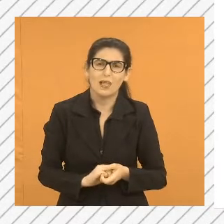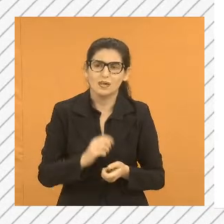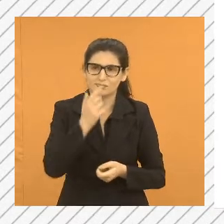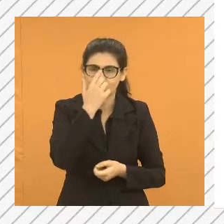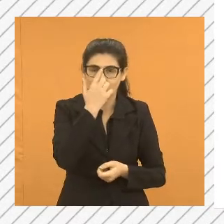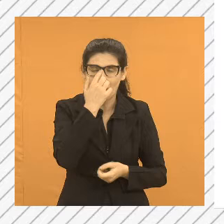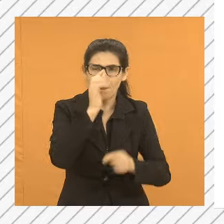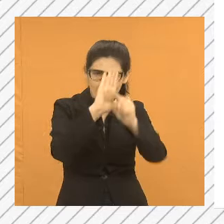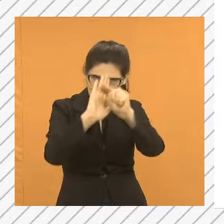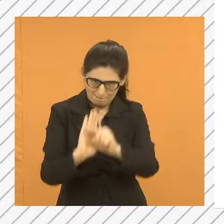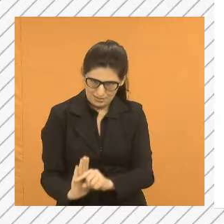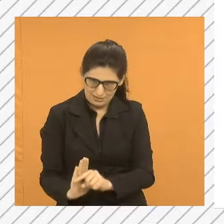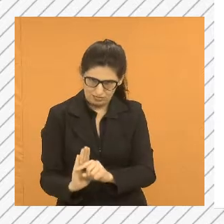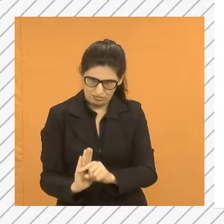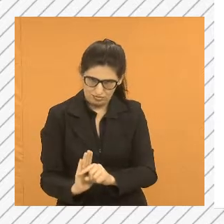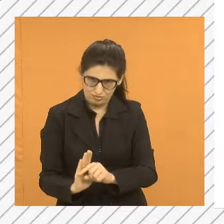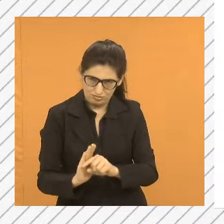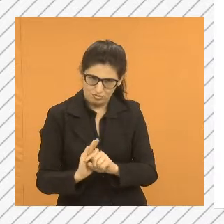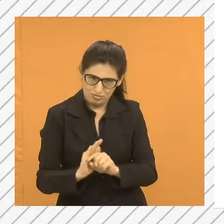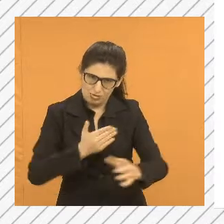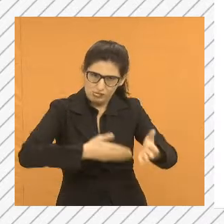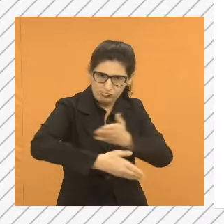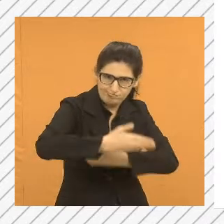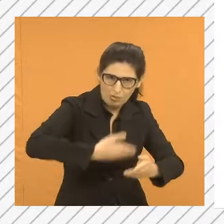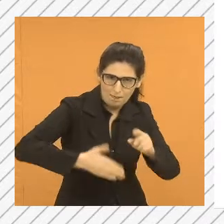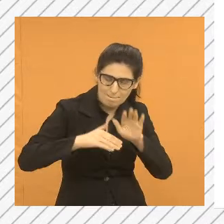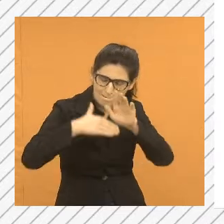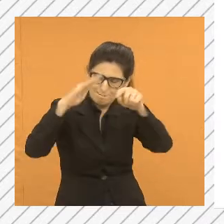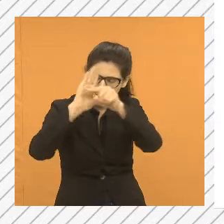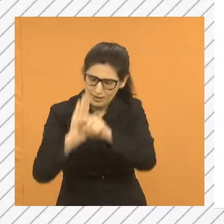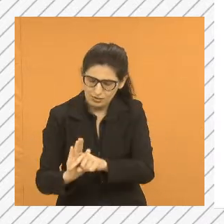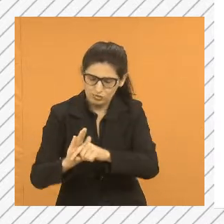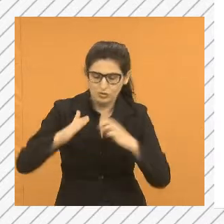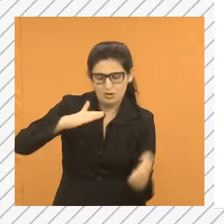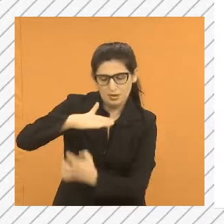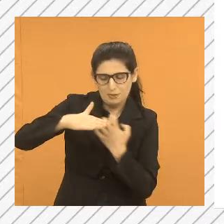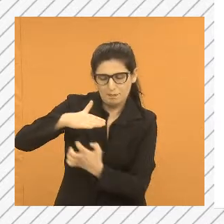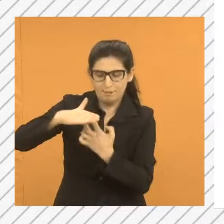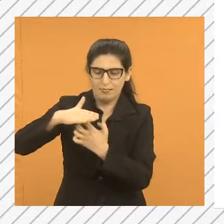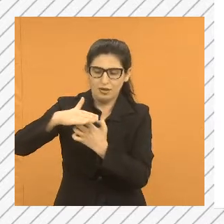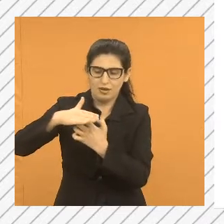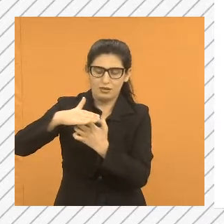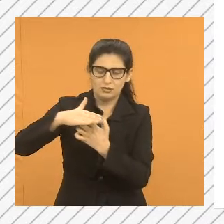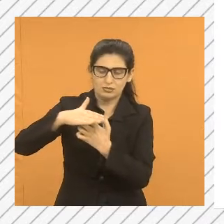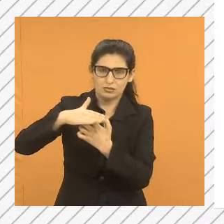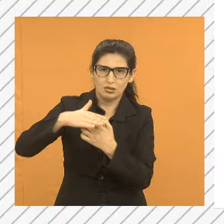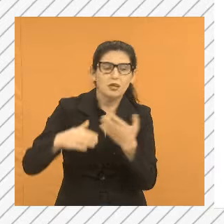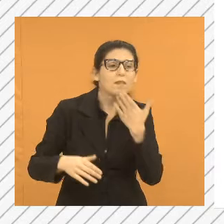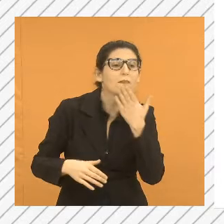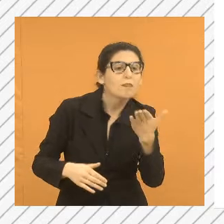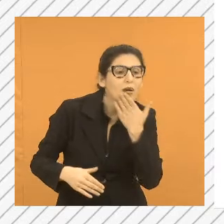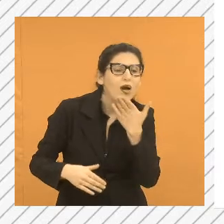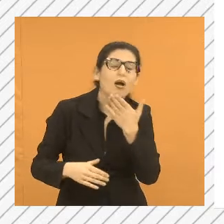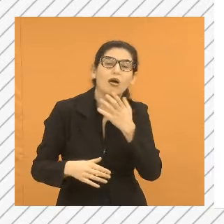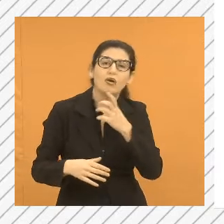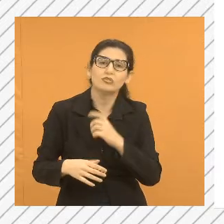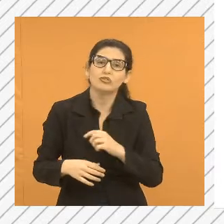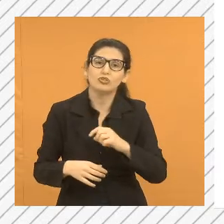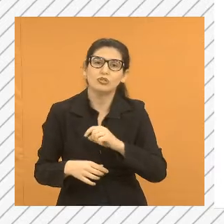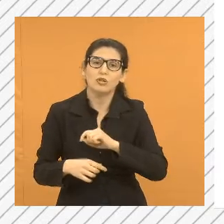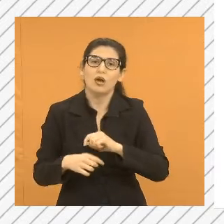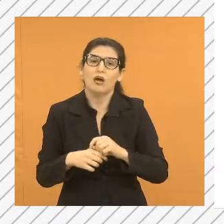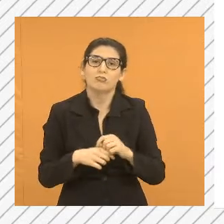demanda menor, menos empresas solicitando a licença da vigilância, mas, ao mesmo